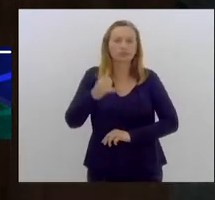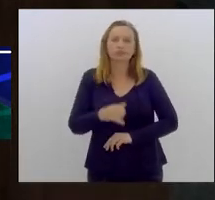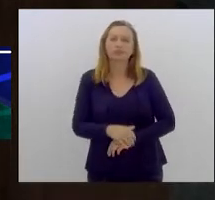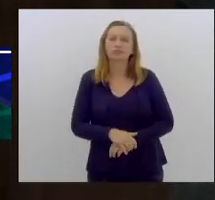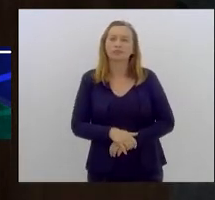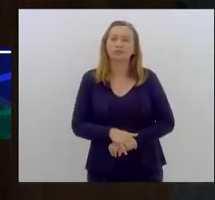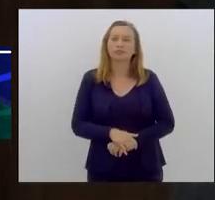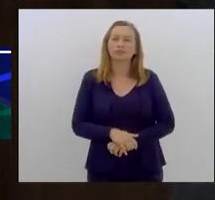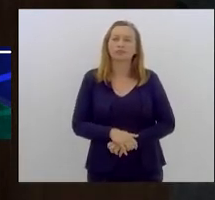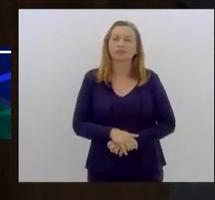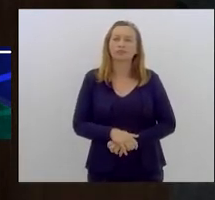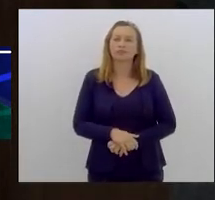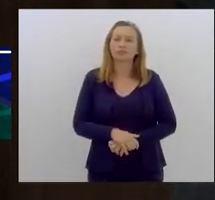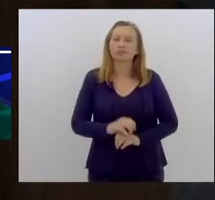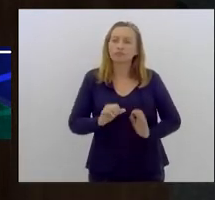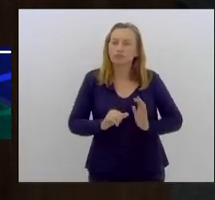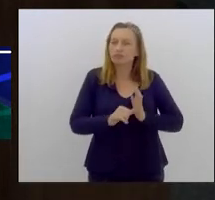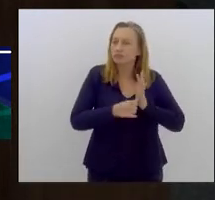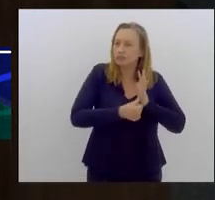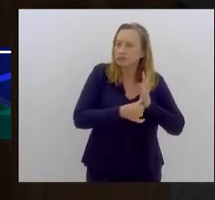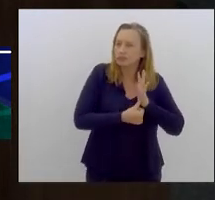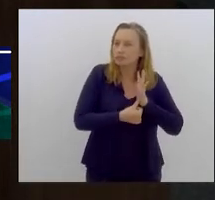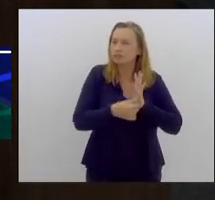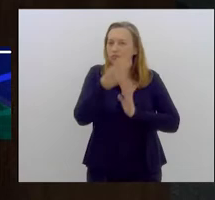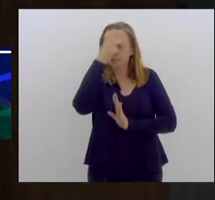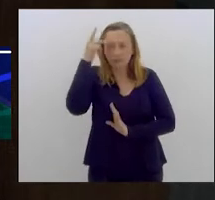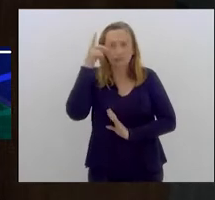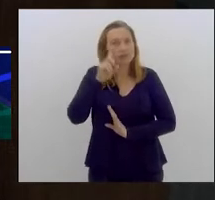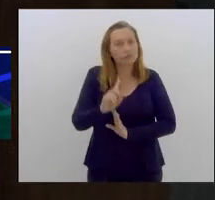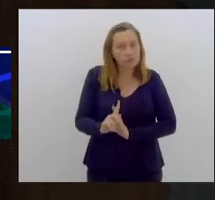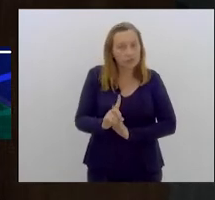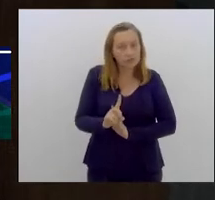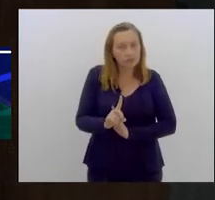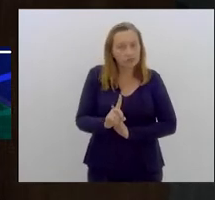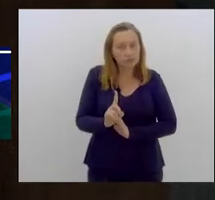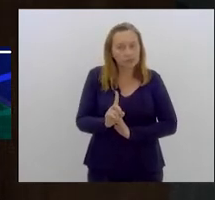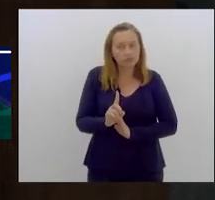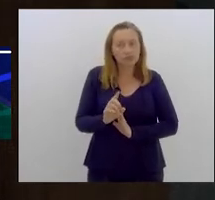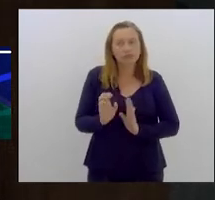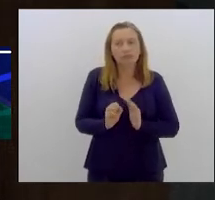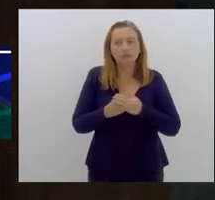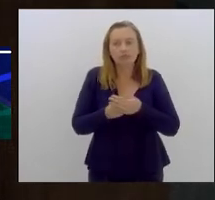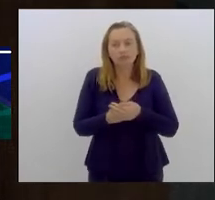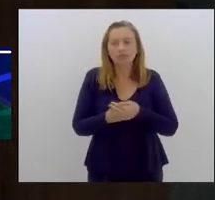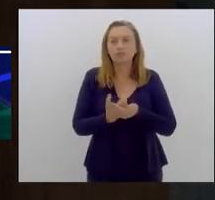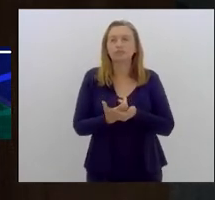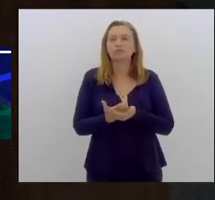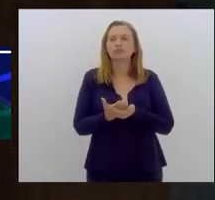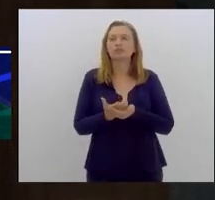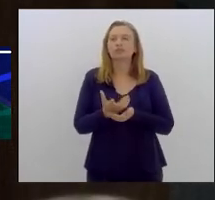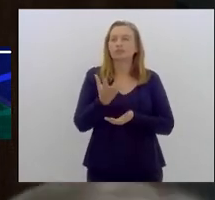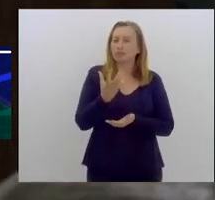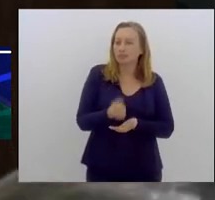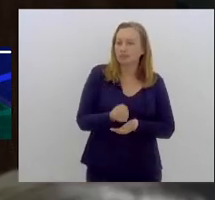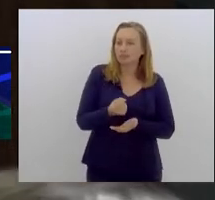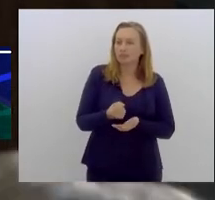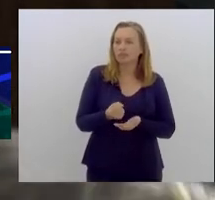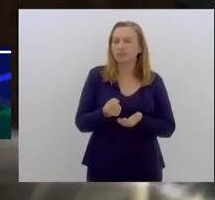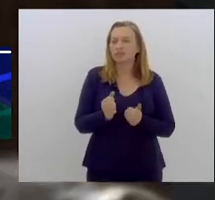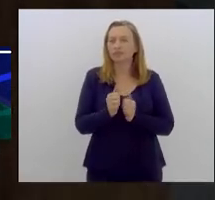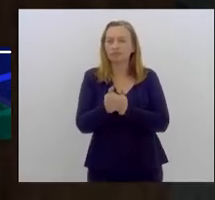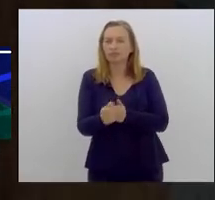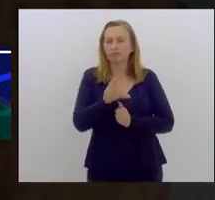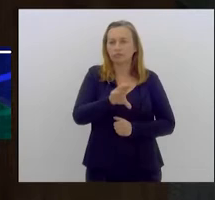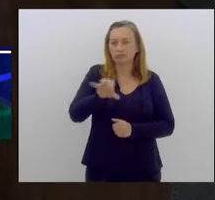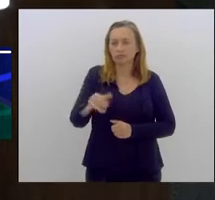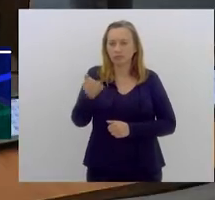da questão da identificação das pessoas com deficiências ocultas, o nosso parecer é favorável nos termos do parecer da